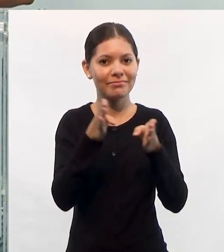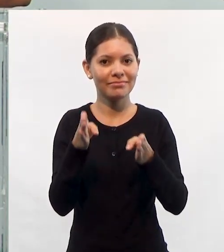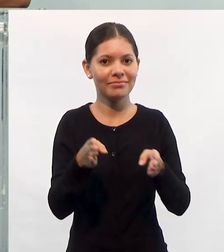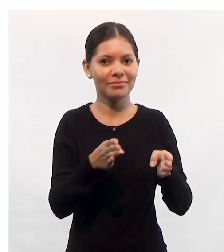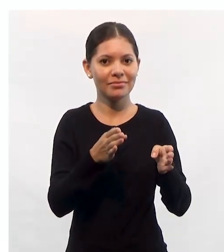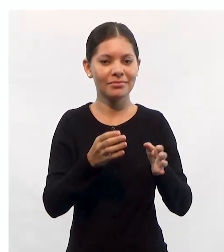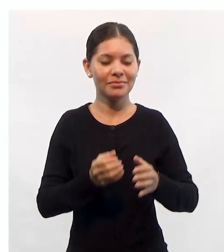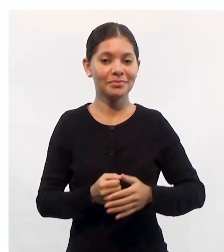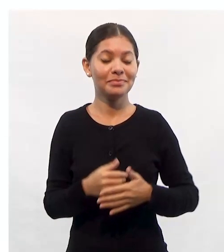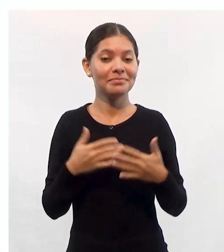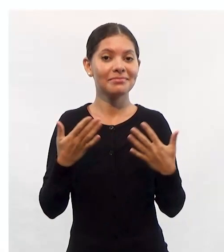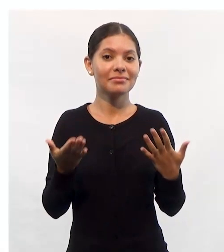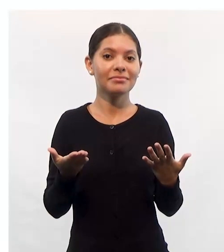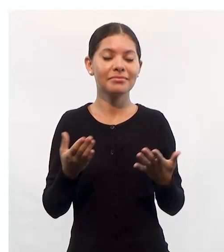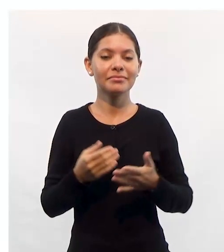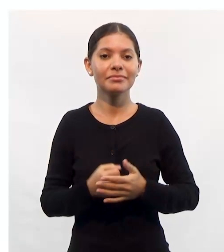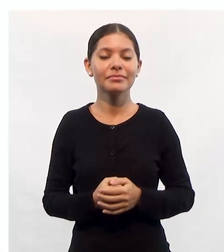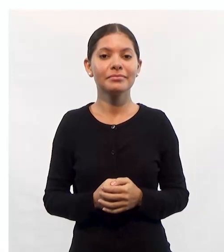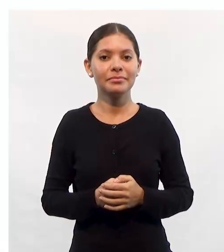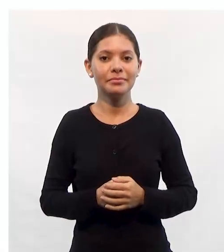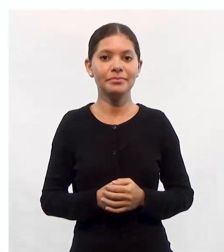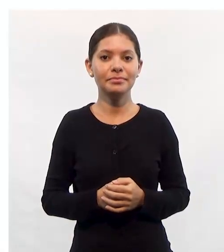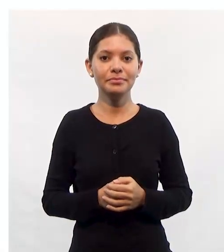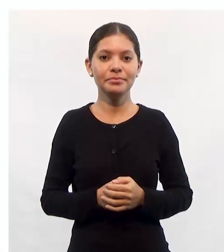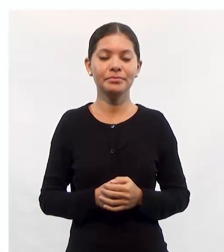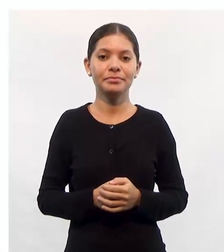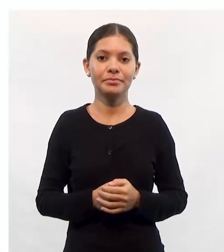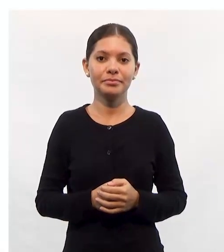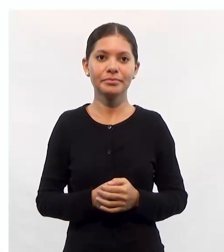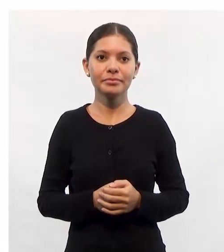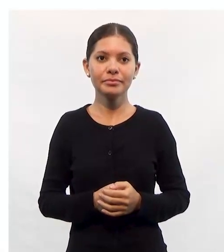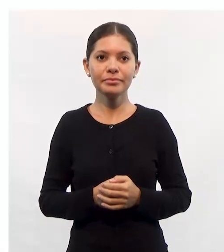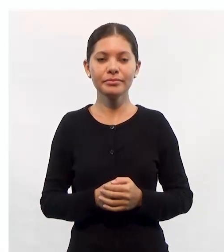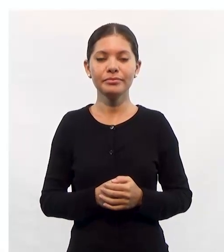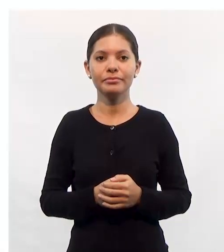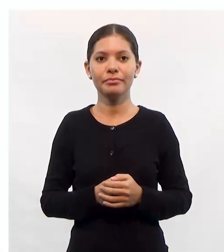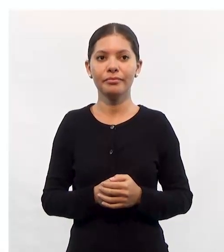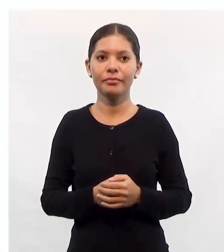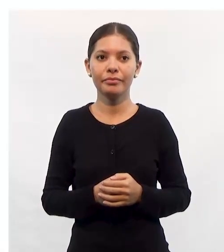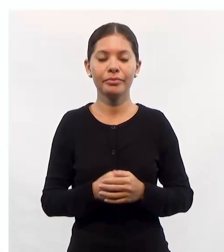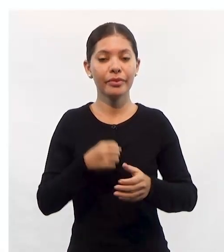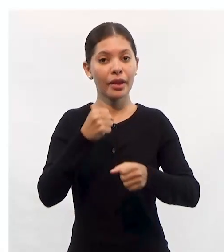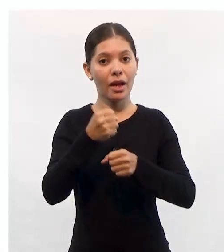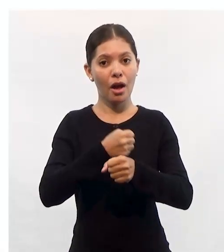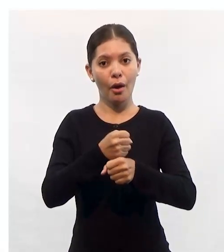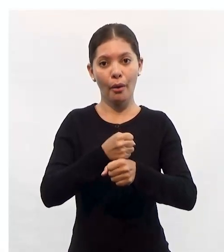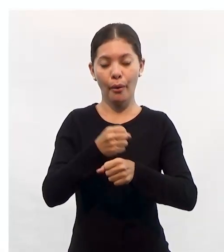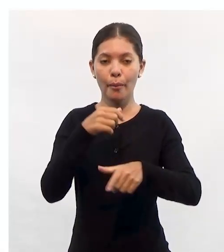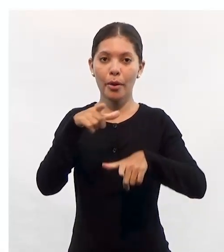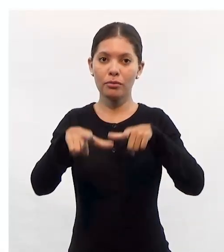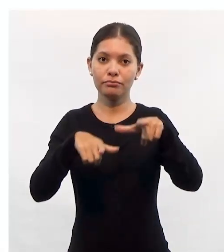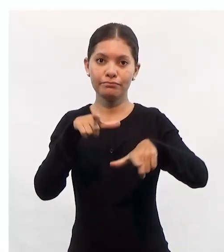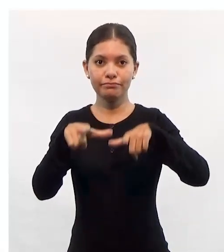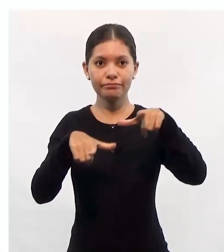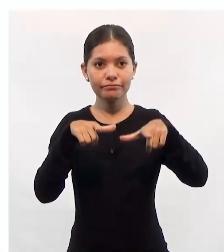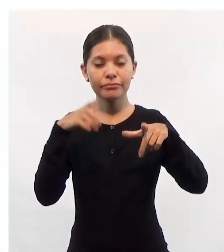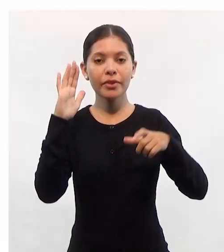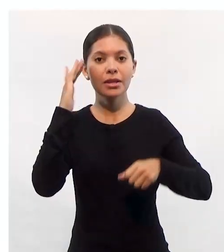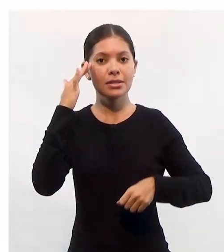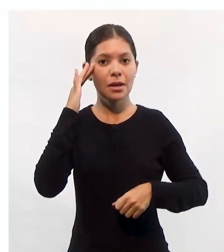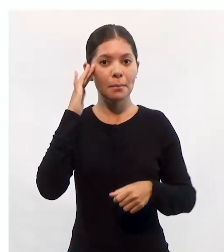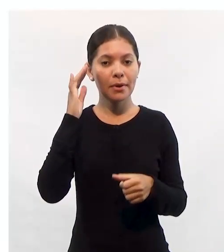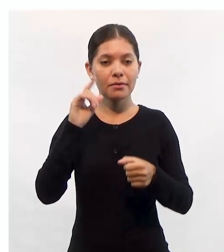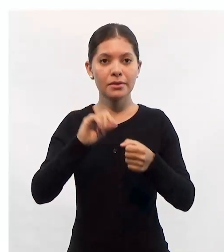produção. Então, aqui a mão de obra, ela domina algumas tecnologias de saber